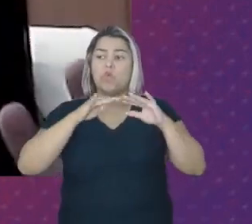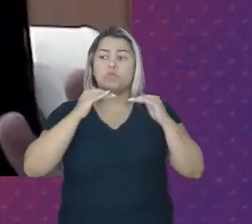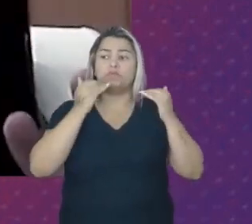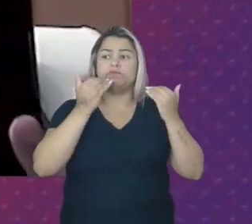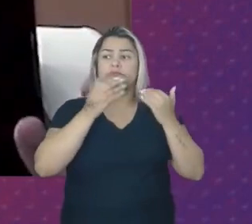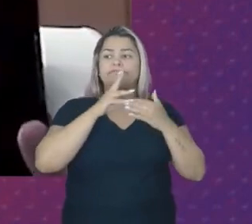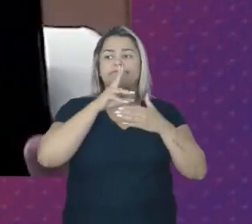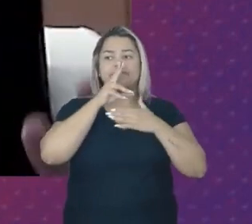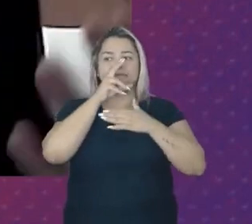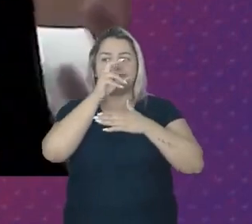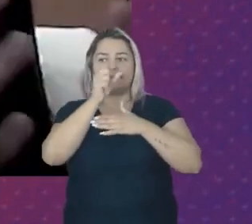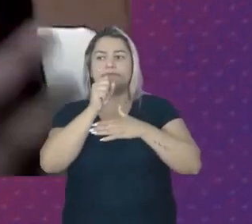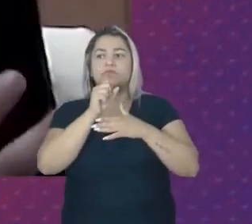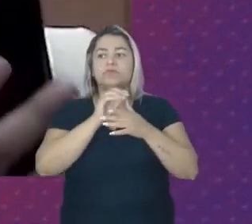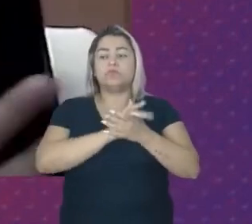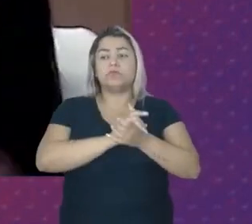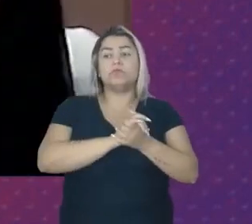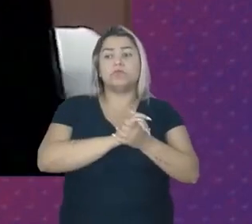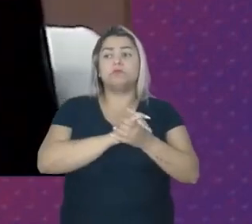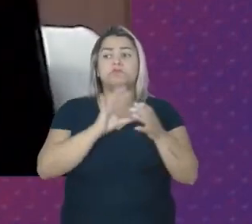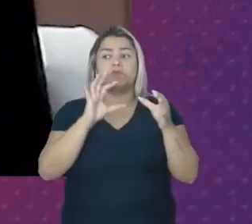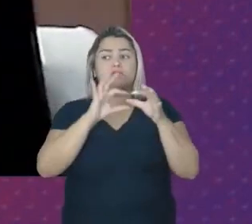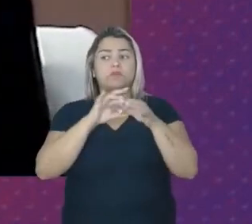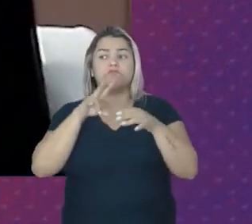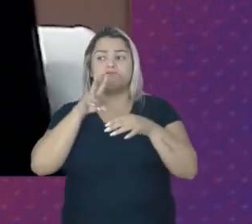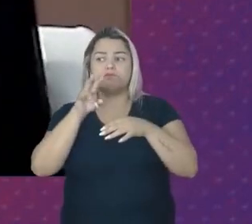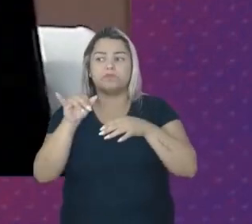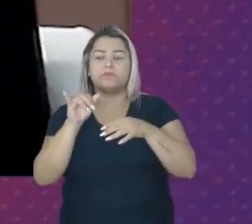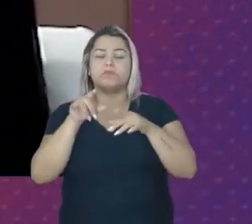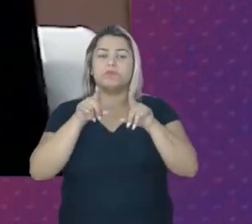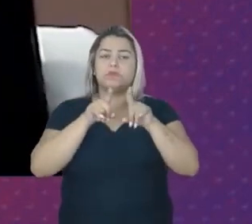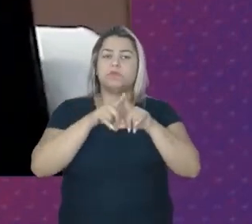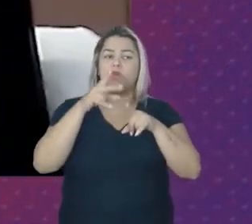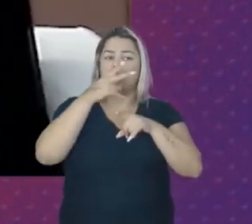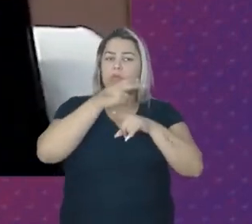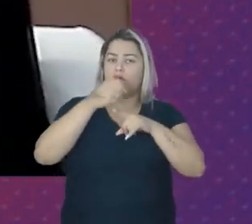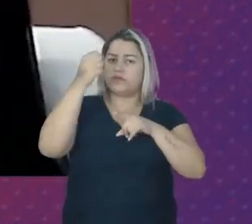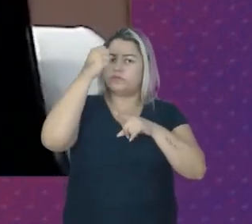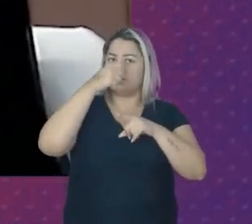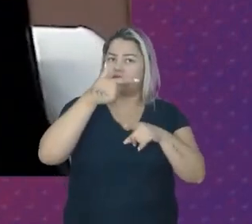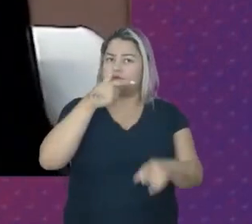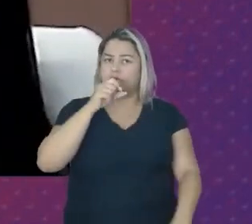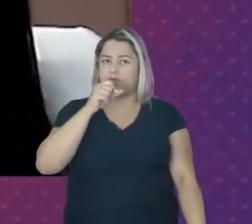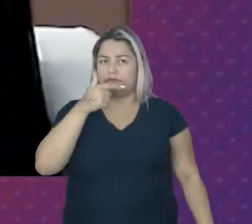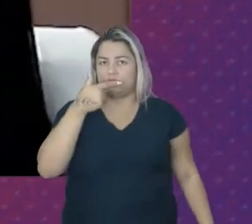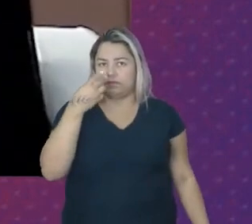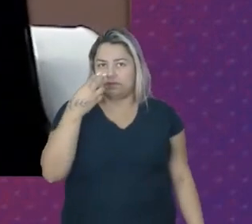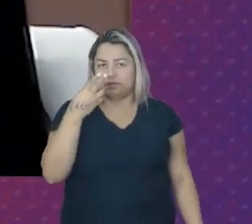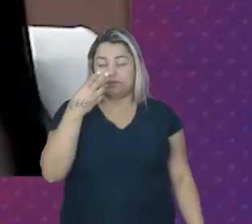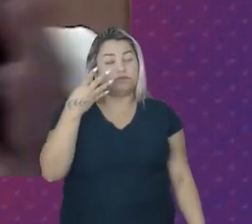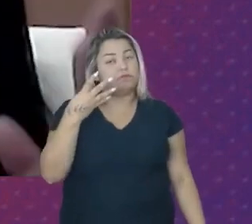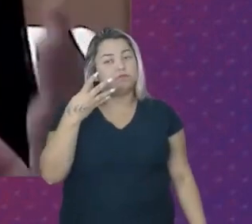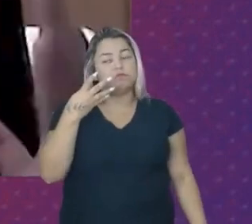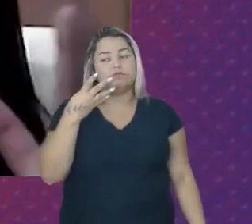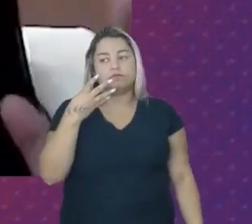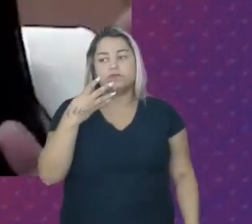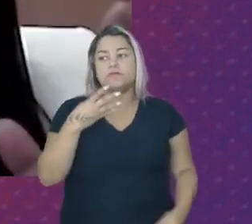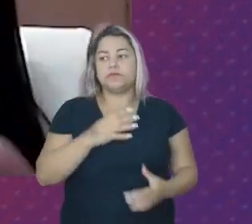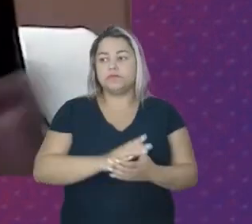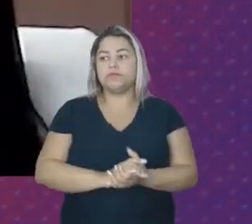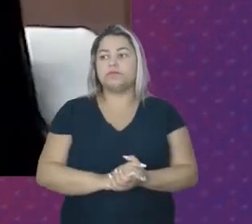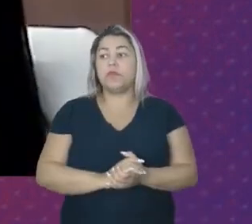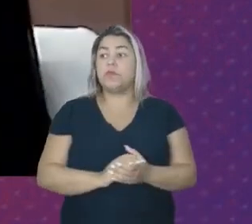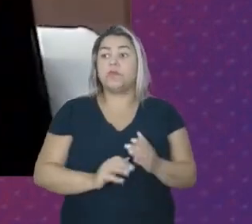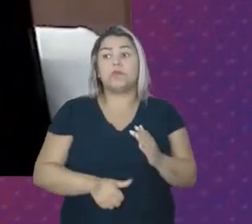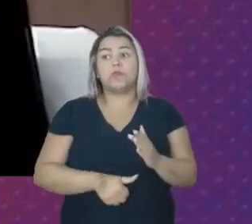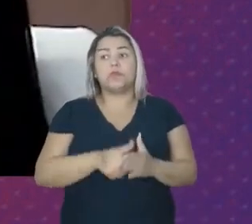fortalecimento dessa comunidade é o que com certeza vai te levar a uma vitória em 2024. Então,